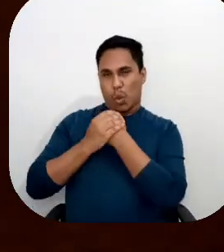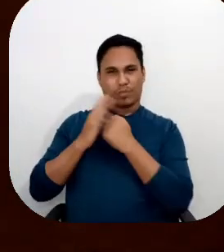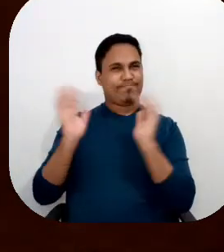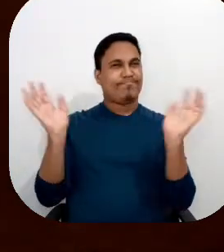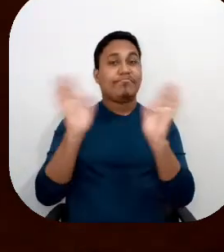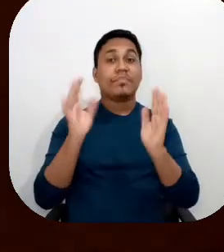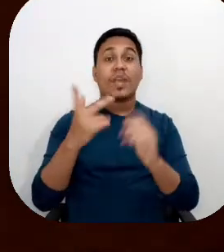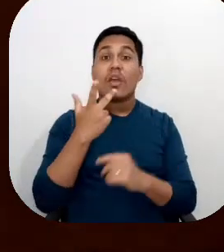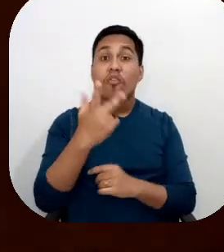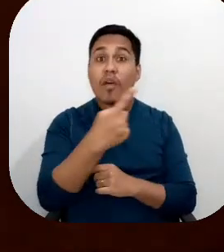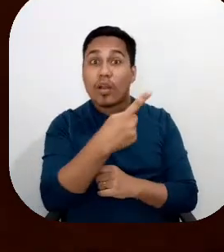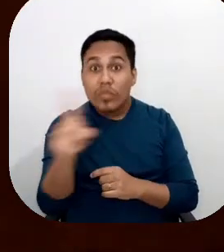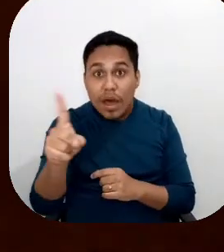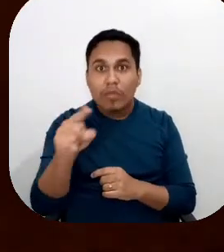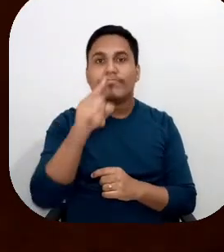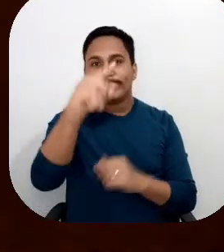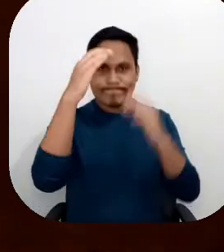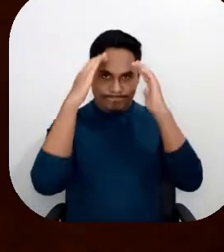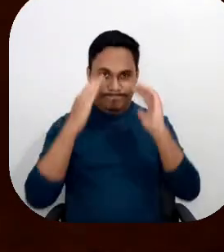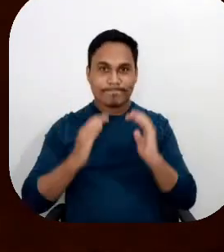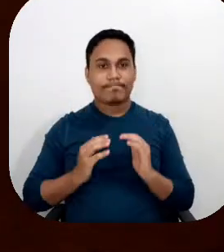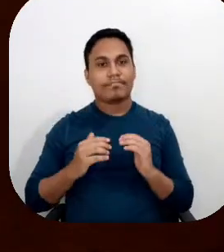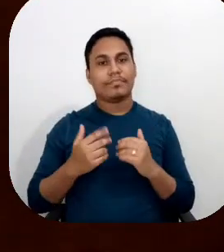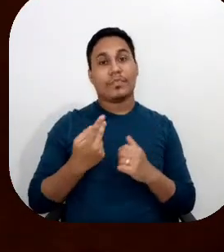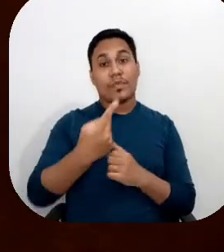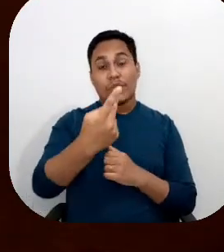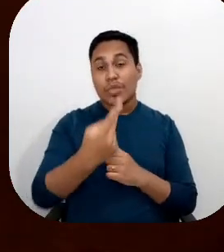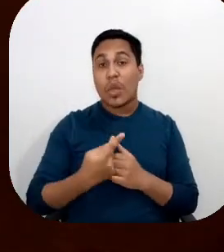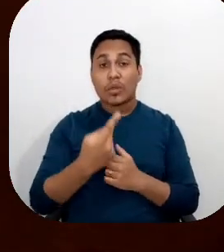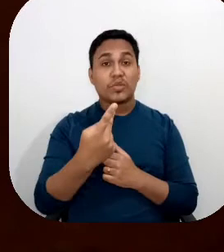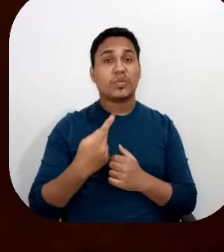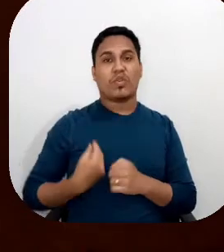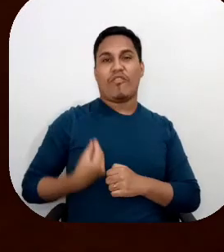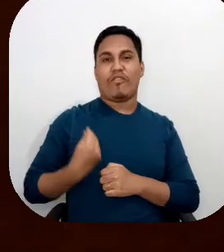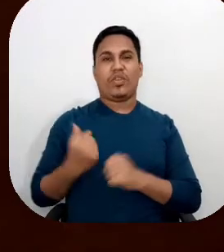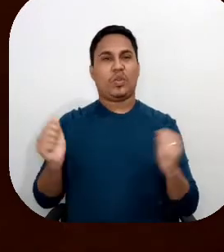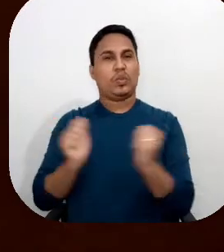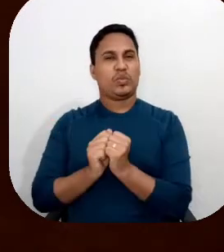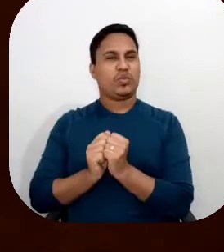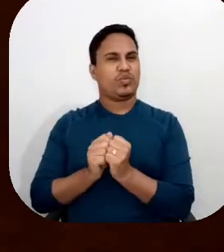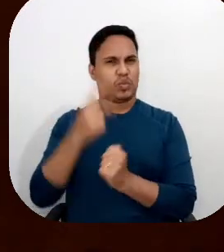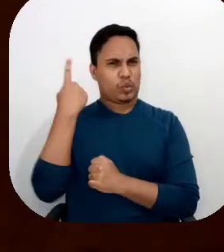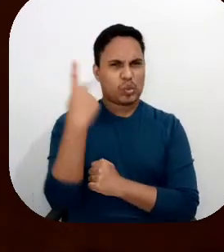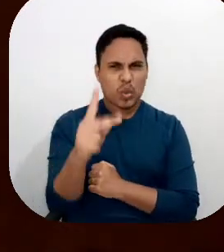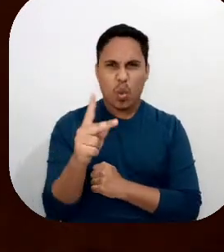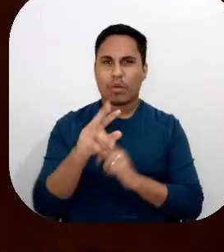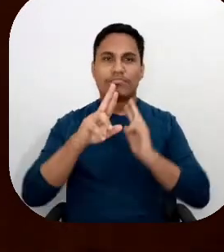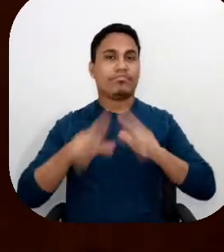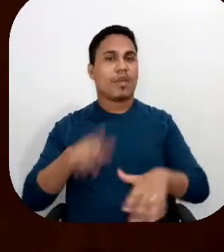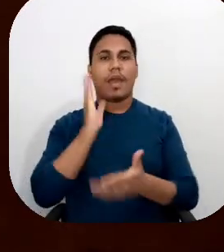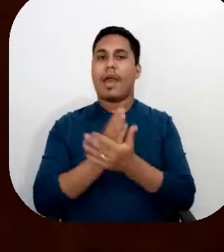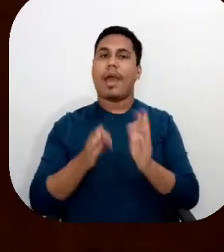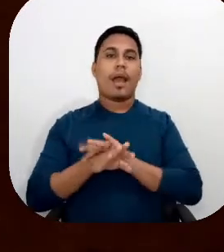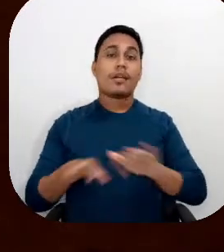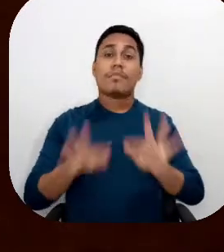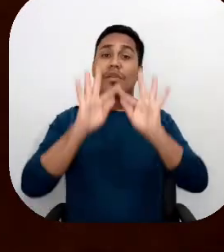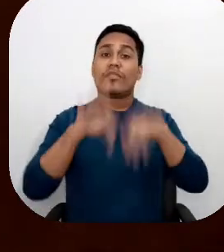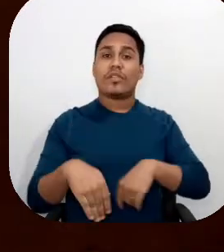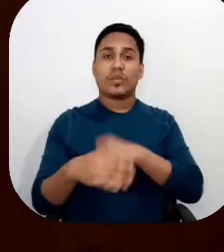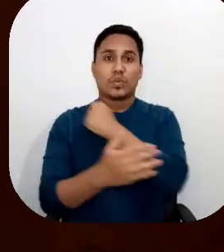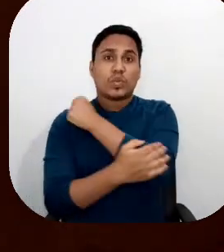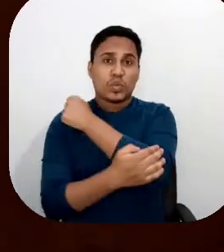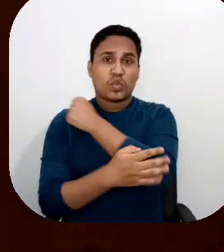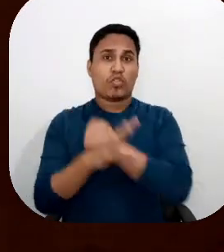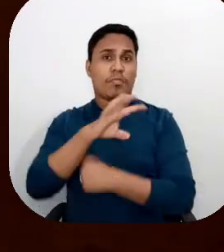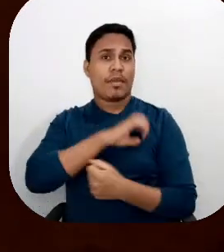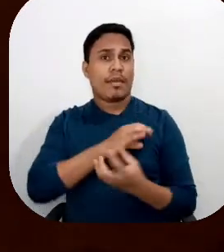você. Quando eu digo não, você tem que entender. Não existe mais nós duas. Não existe mais, baby, eu sou sua. Isso acabou,